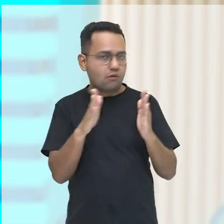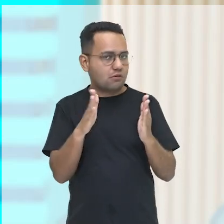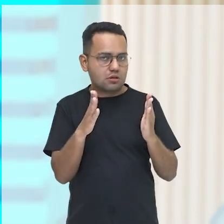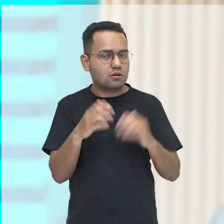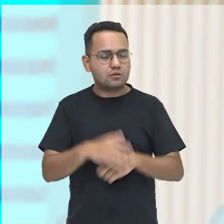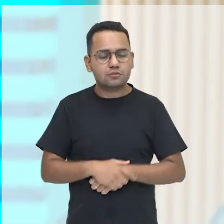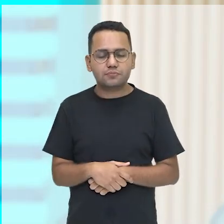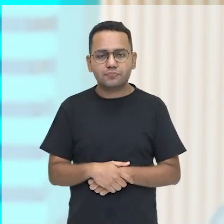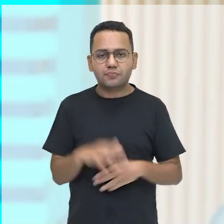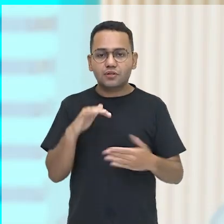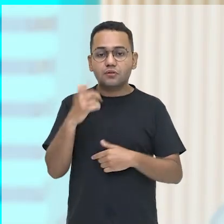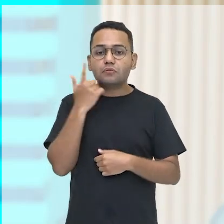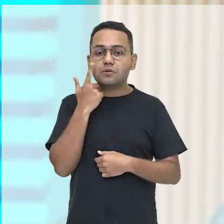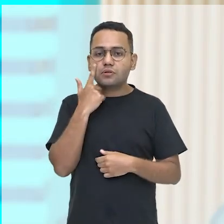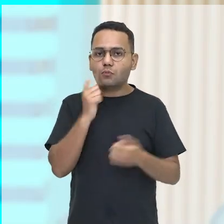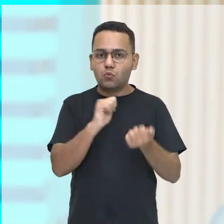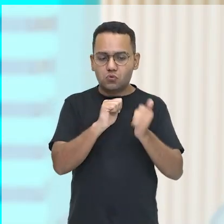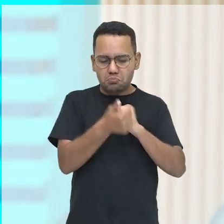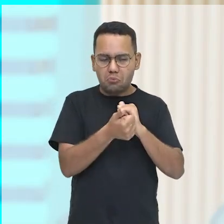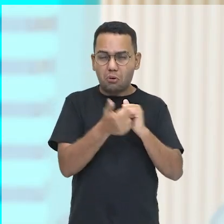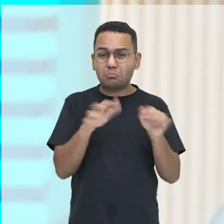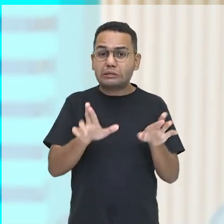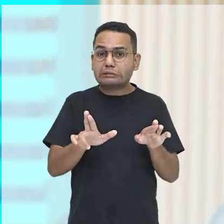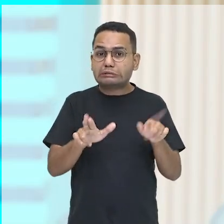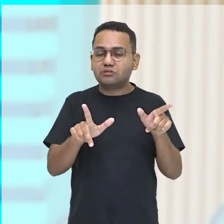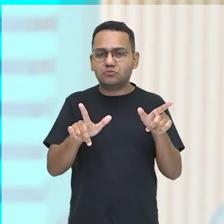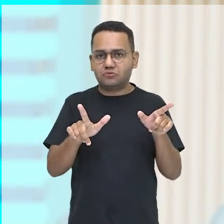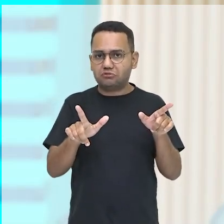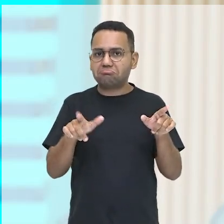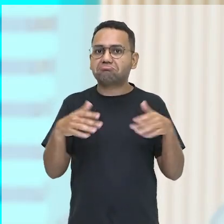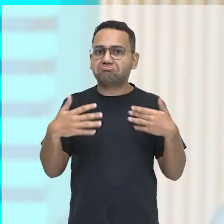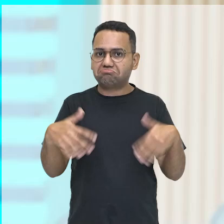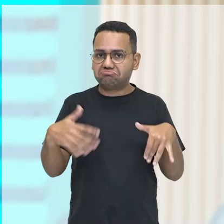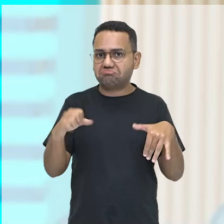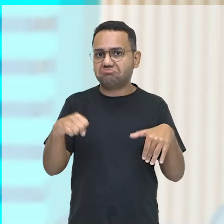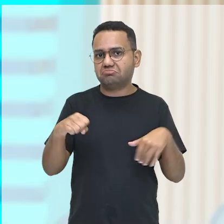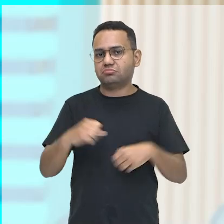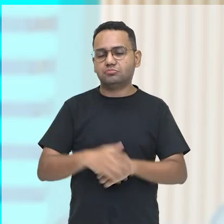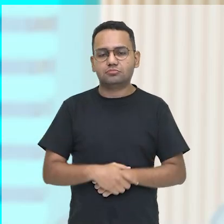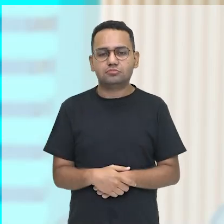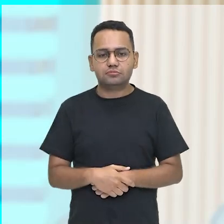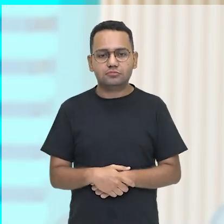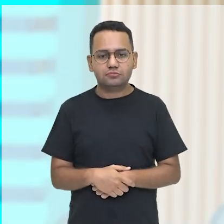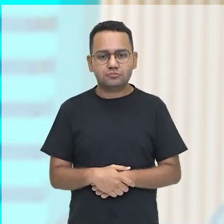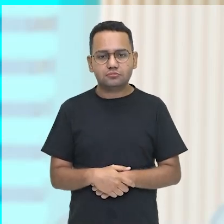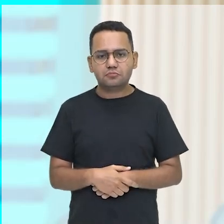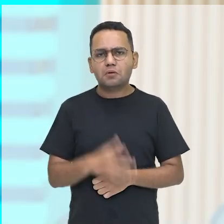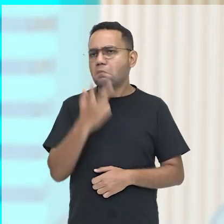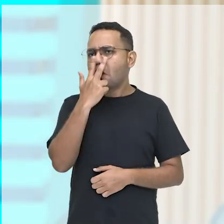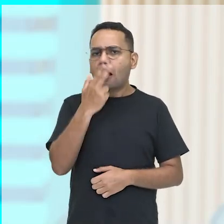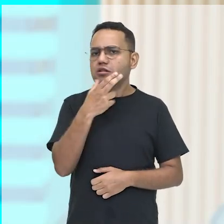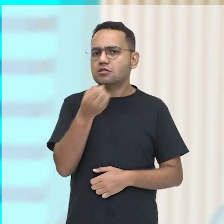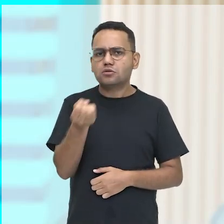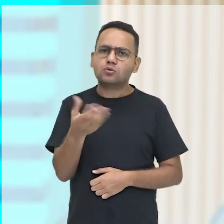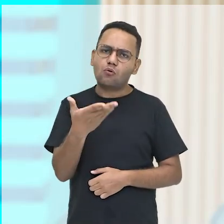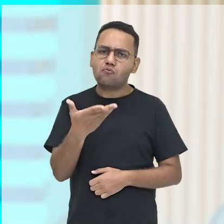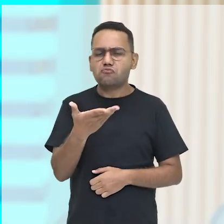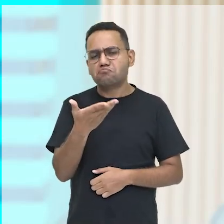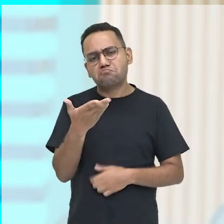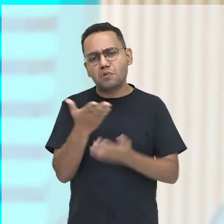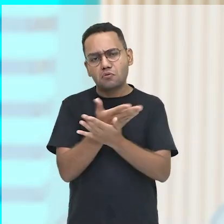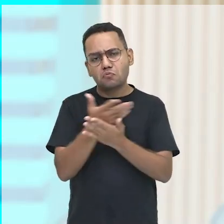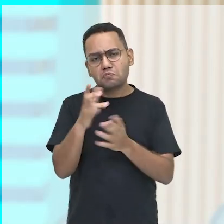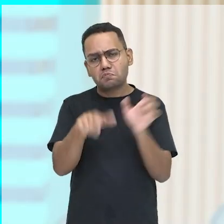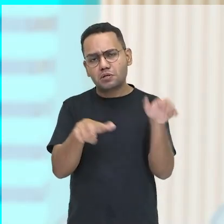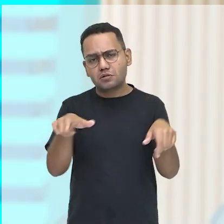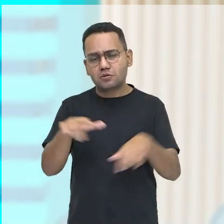um esporte muito diferente, um esporte bastante inédito para muitas pessoas e que